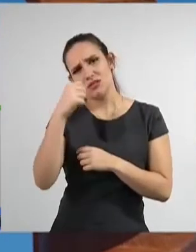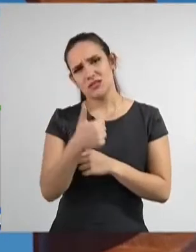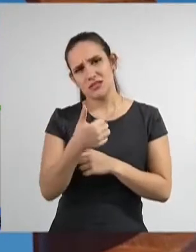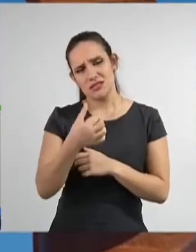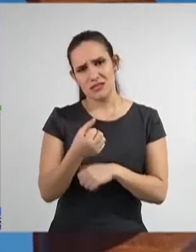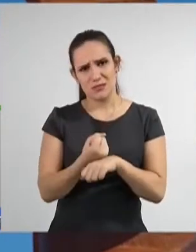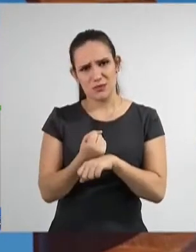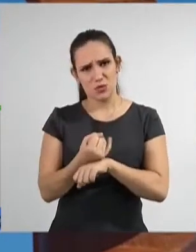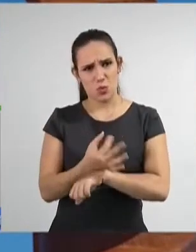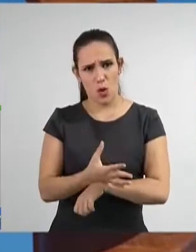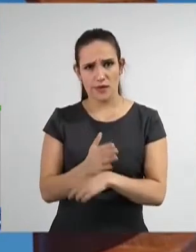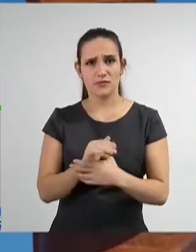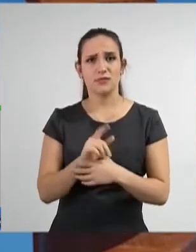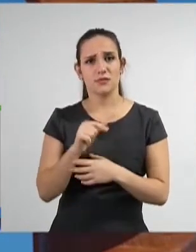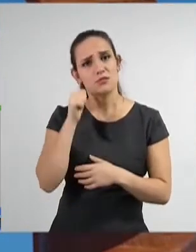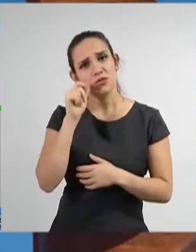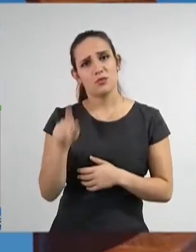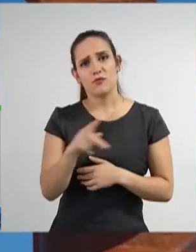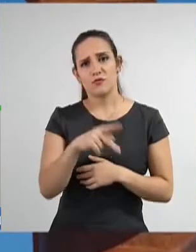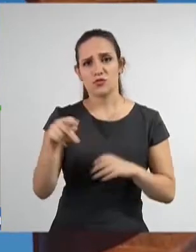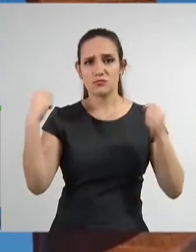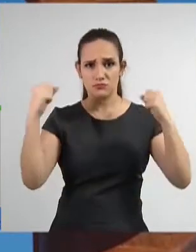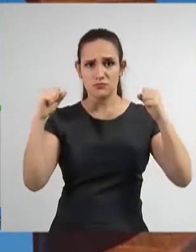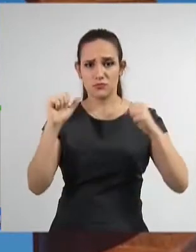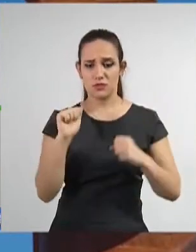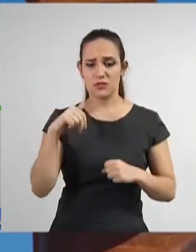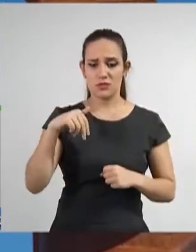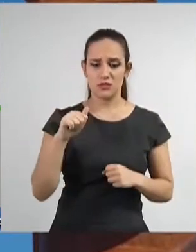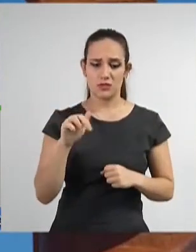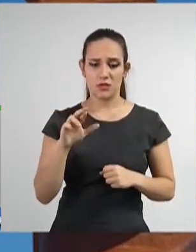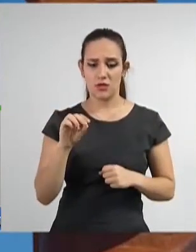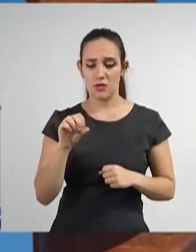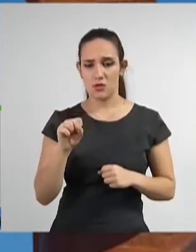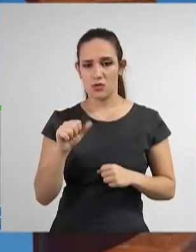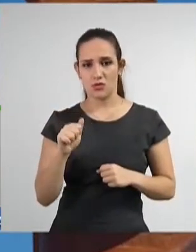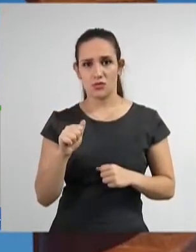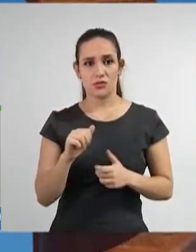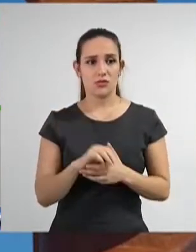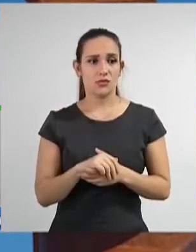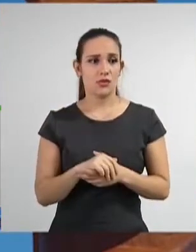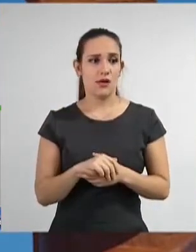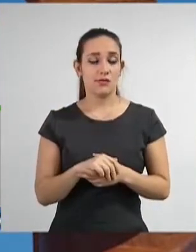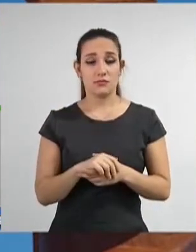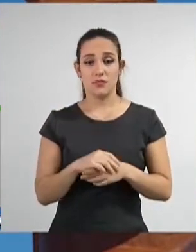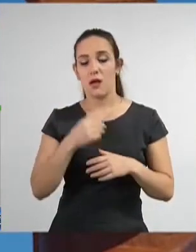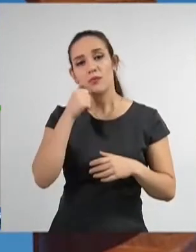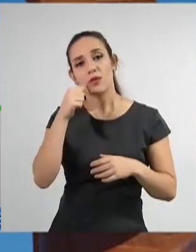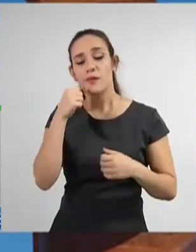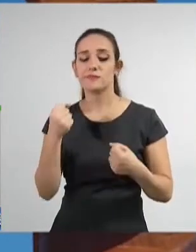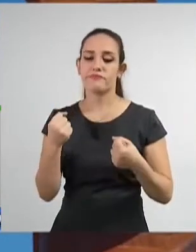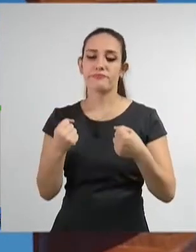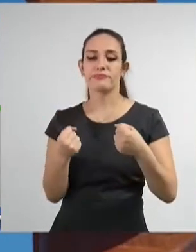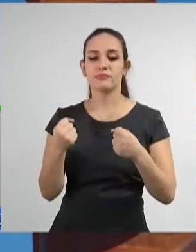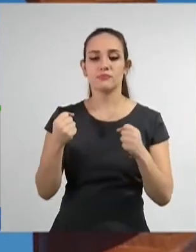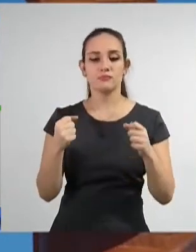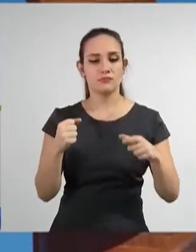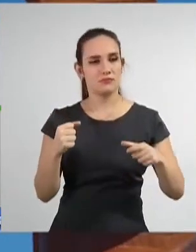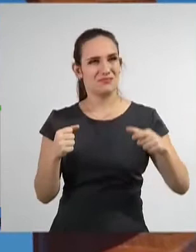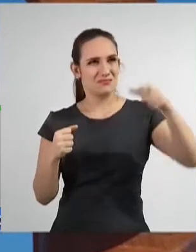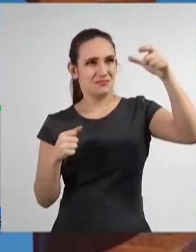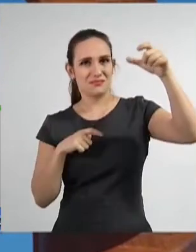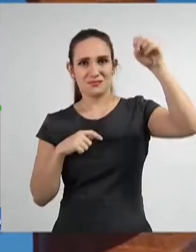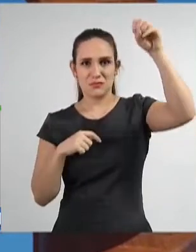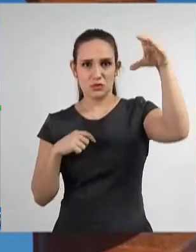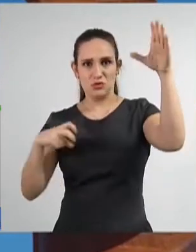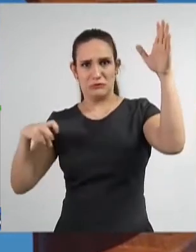professora de Educação Física, Ana Rosa de Souza Santos, morreu depois de bater o carro num poste. Ela perdeu o controle